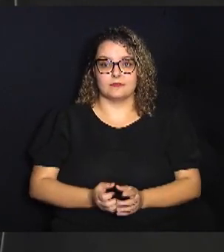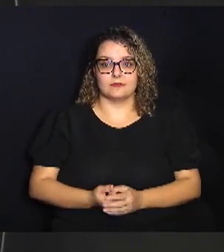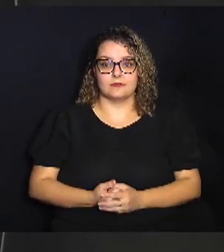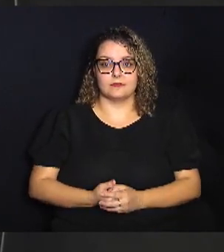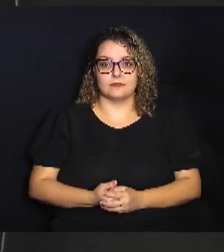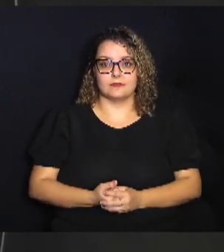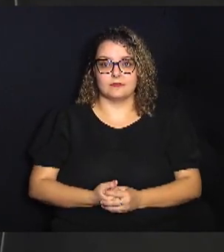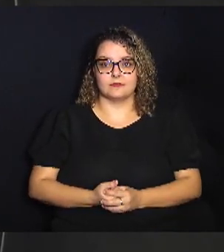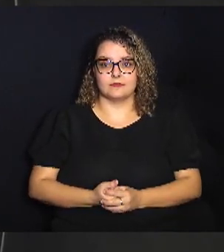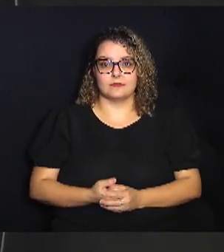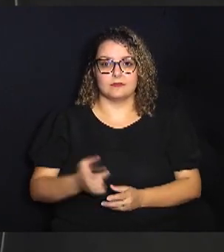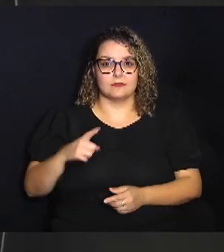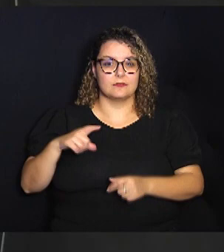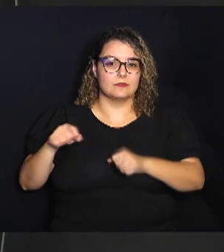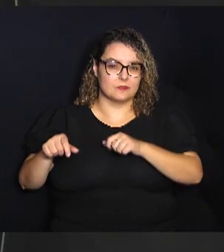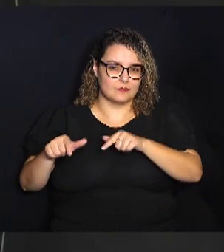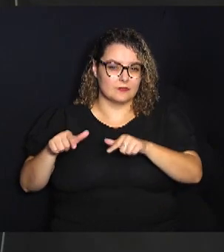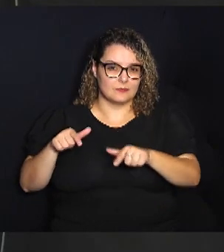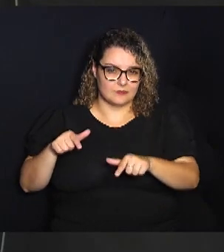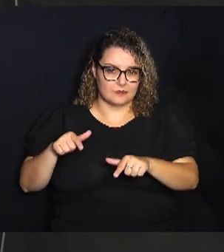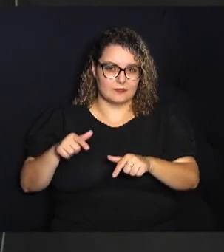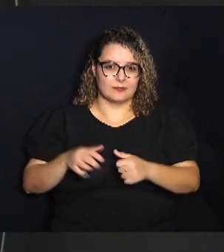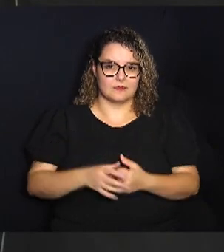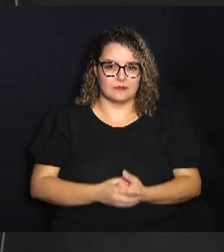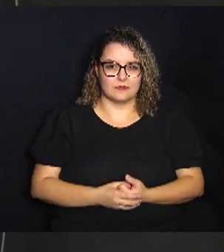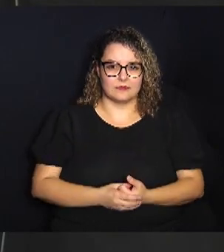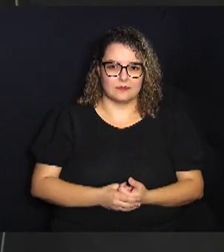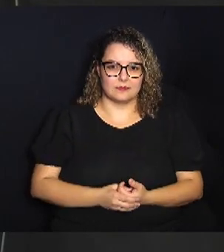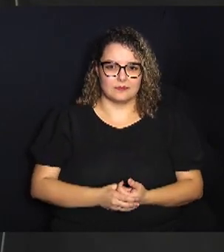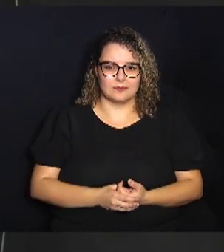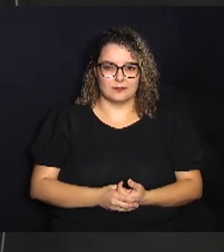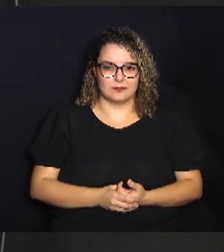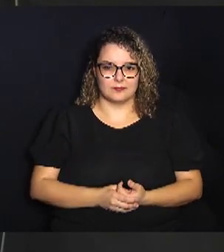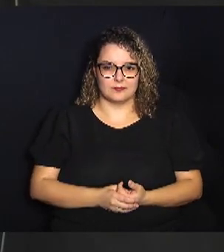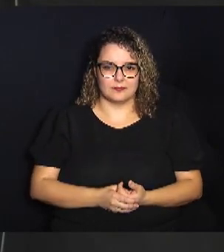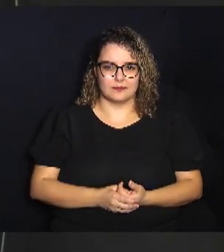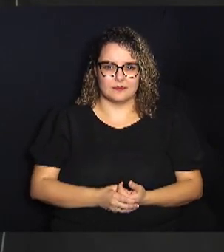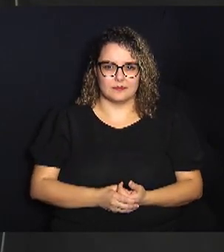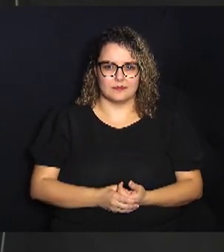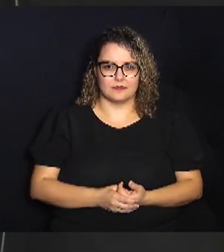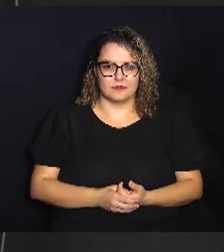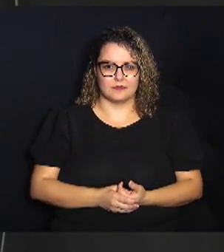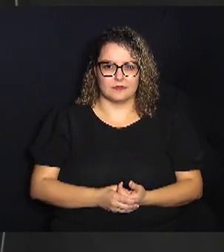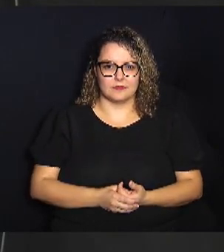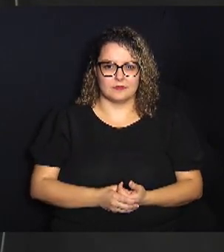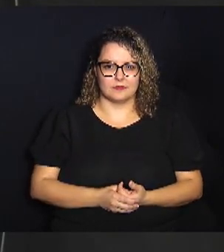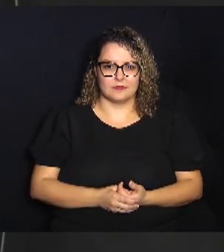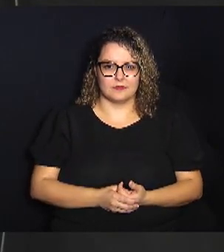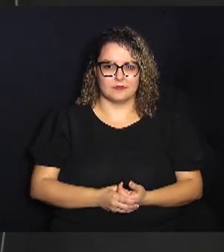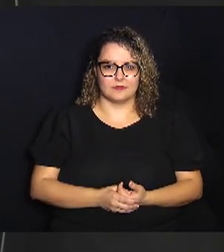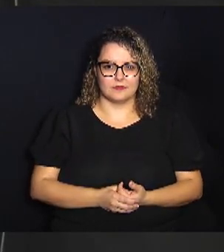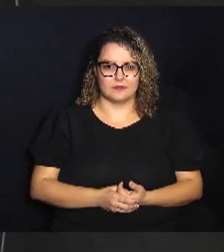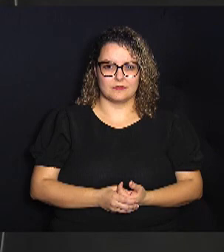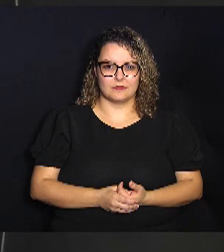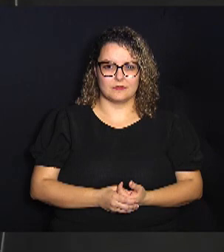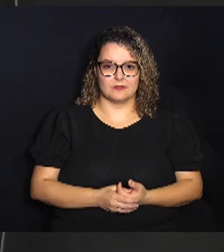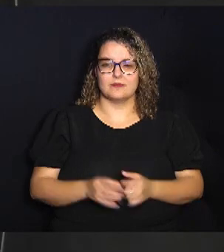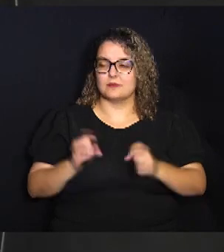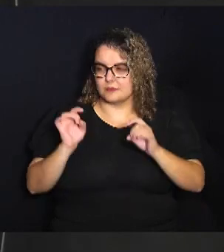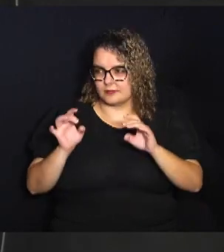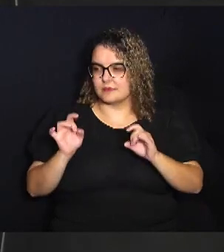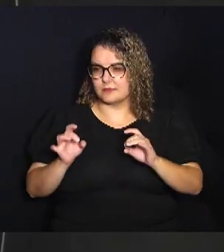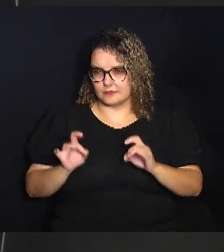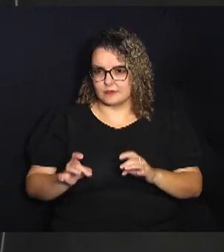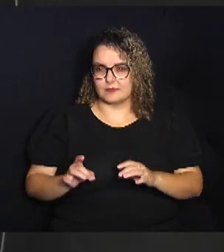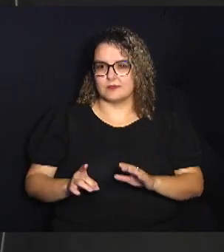ele tem formação, ele tem até, vamos dizer assim, uma especialização